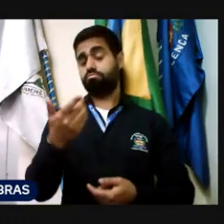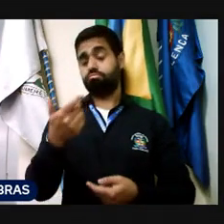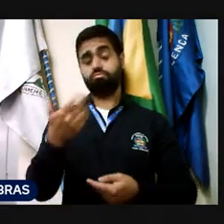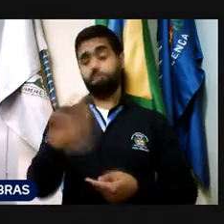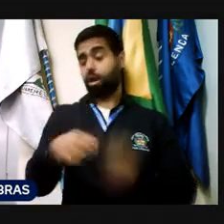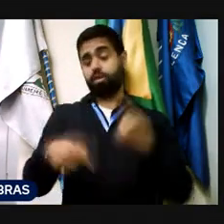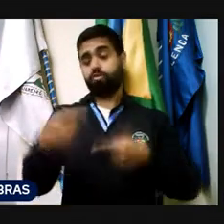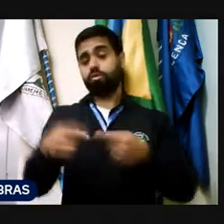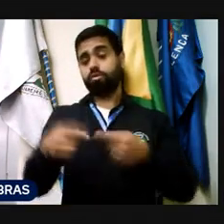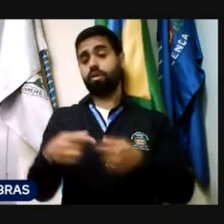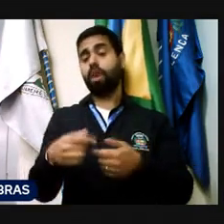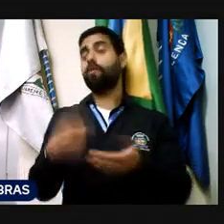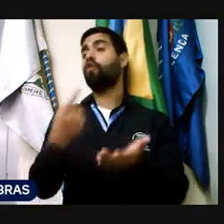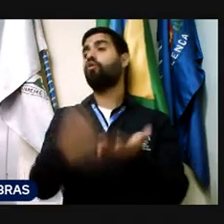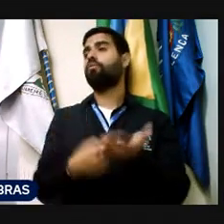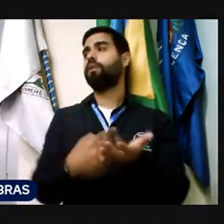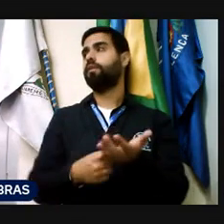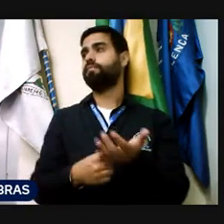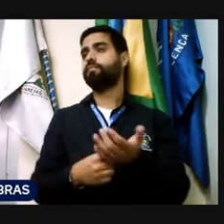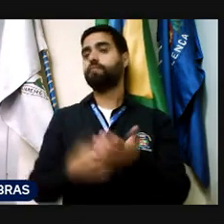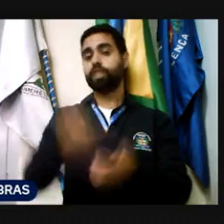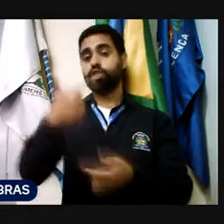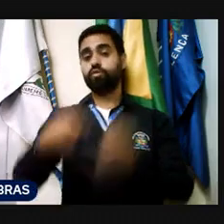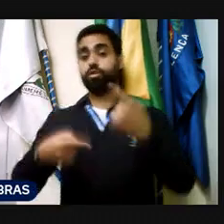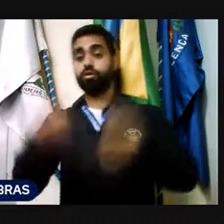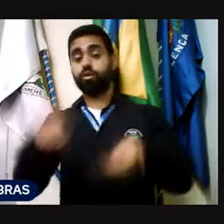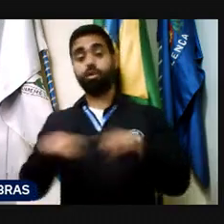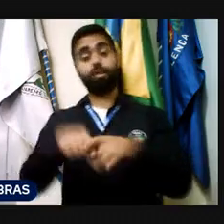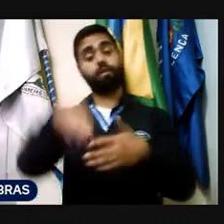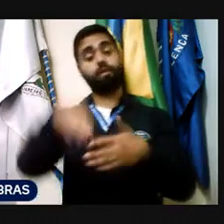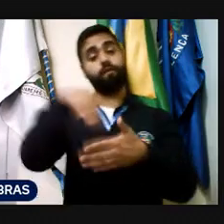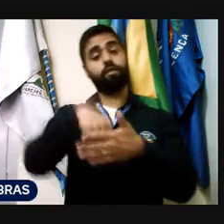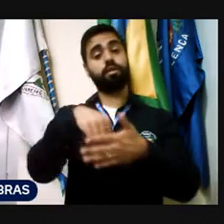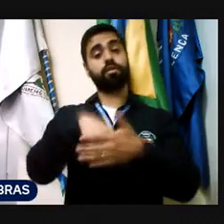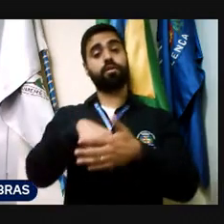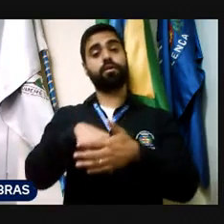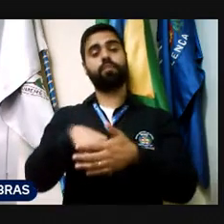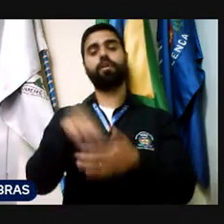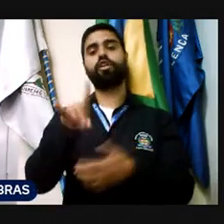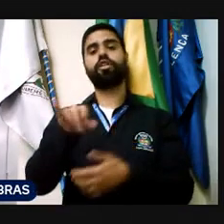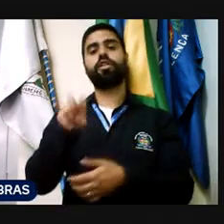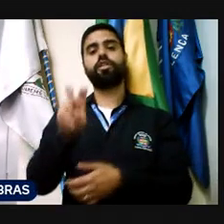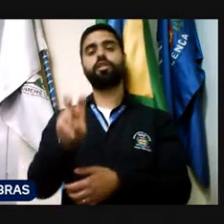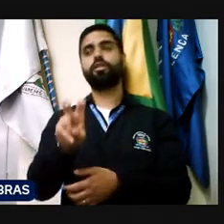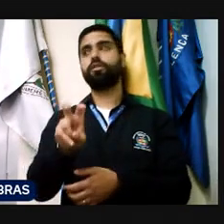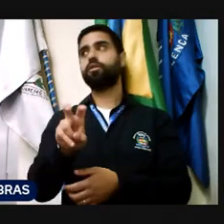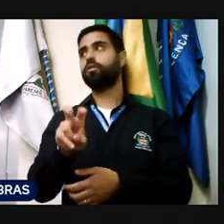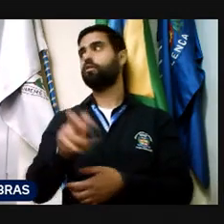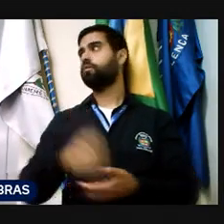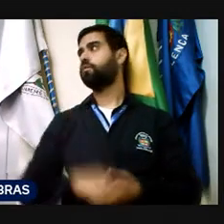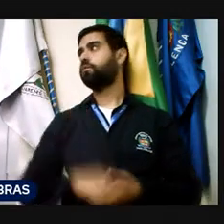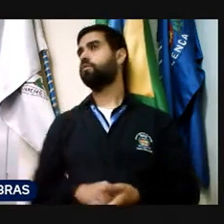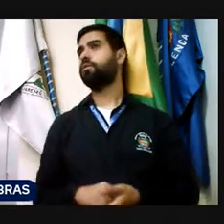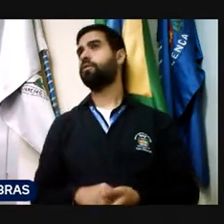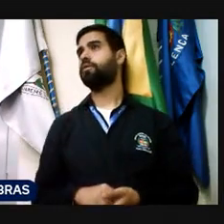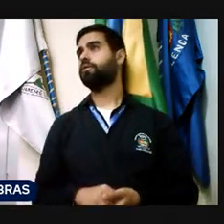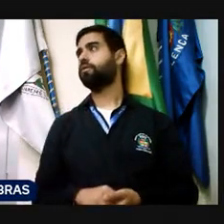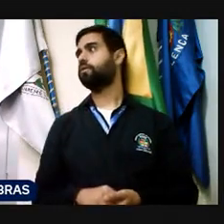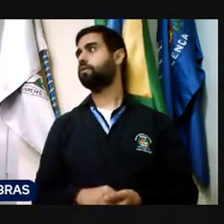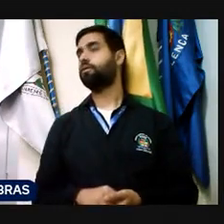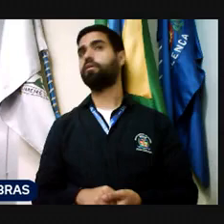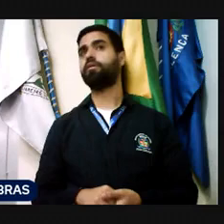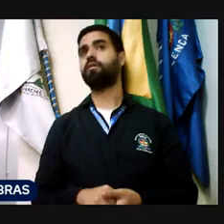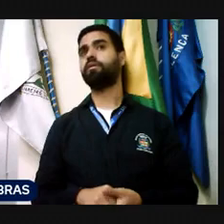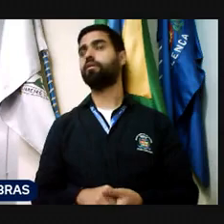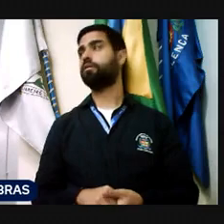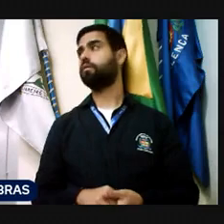querer discutir, fica marcado a segunda discussão e votação para o dia 5/8. Passa a palavra ao vereador Rank